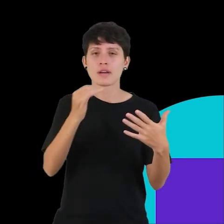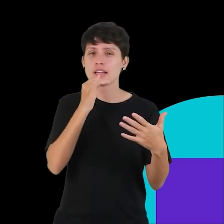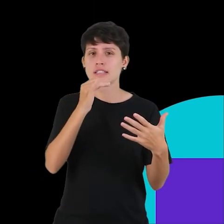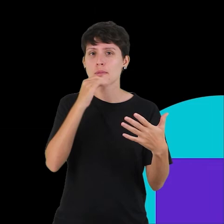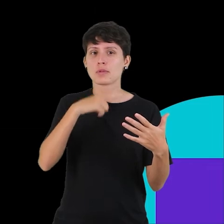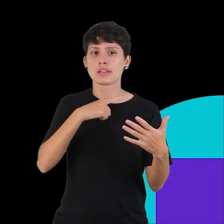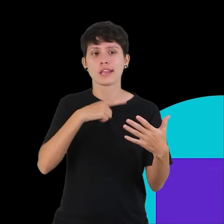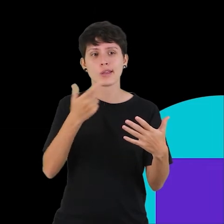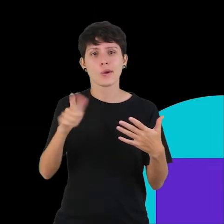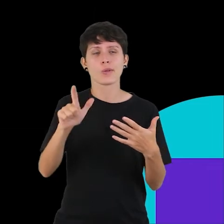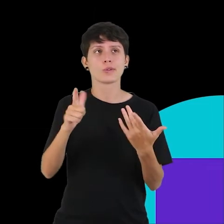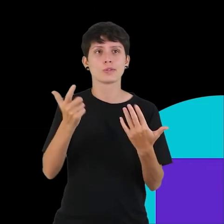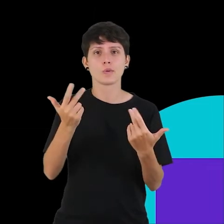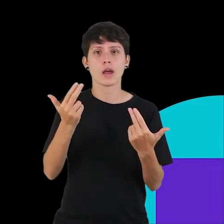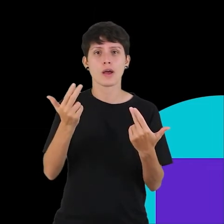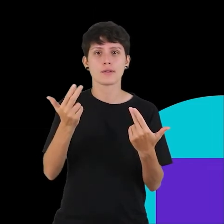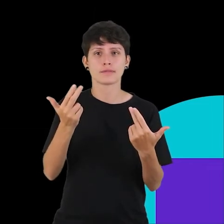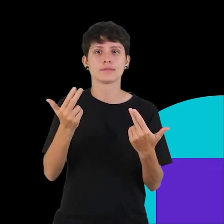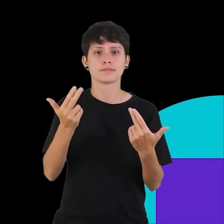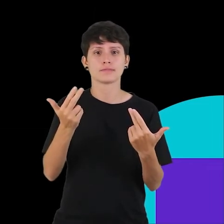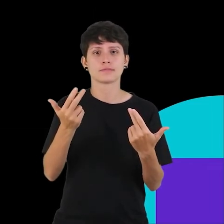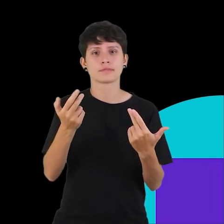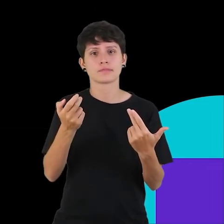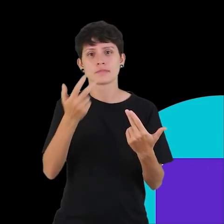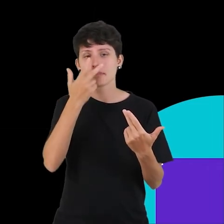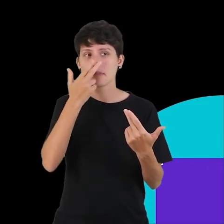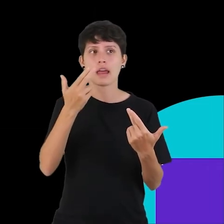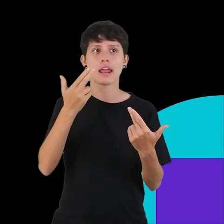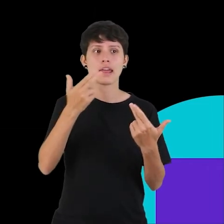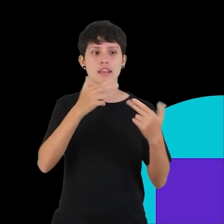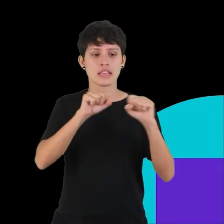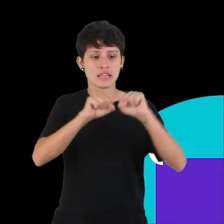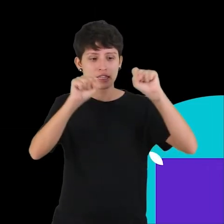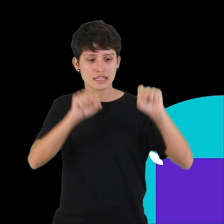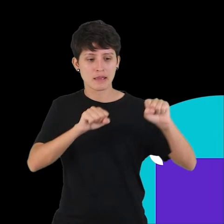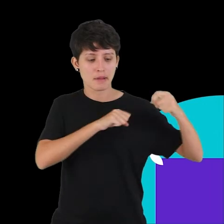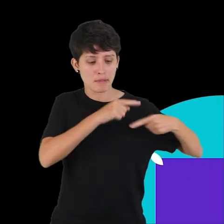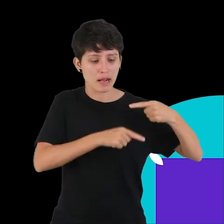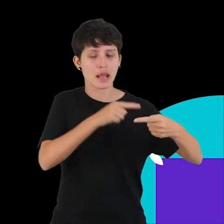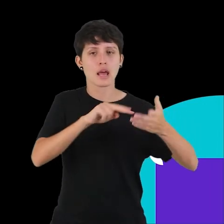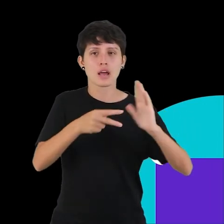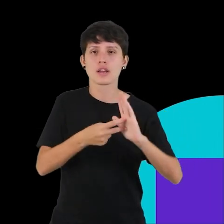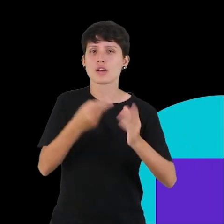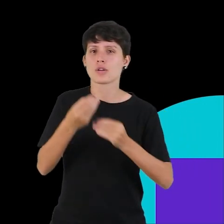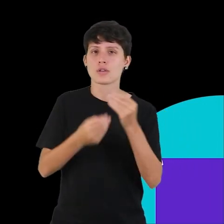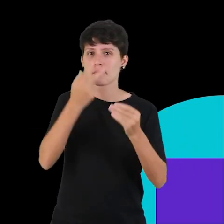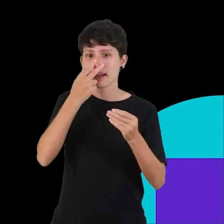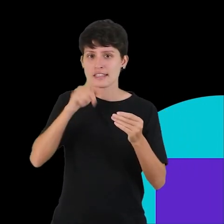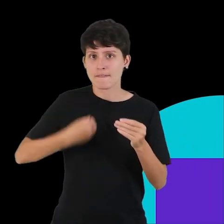a produção local de produtos saudáveis, de produtos, enfim, da terra, essas pessoas também